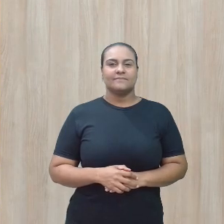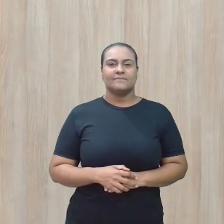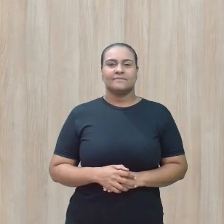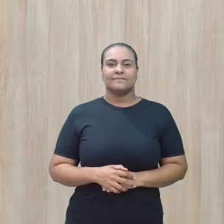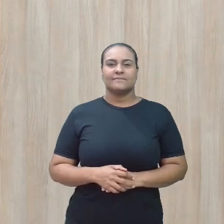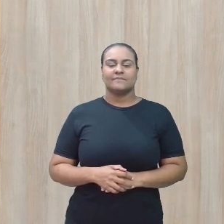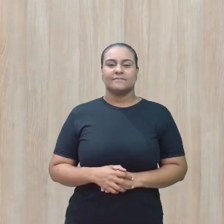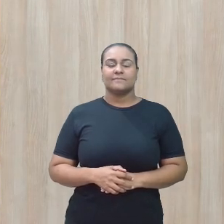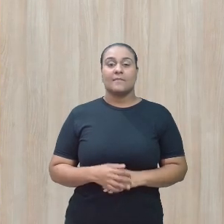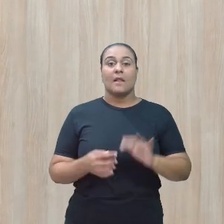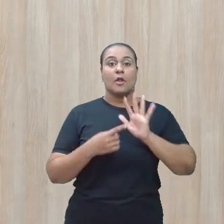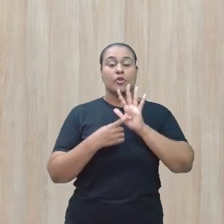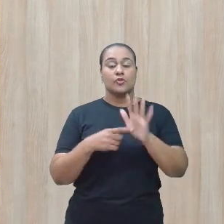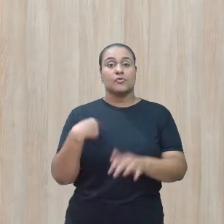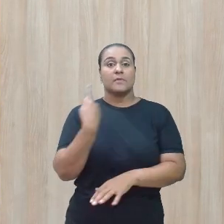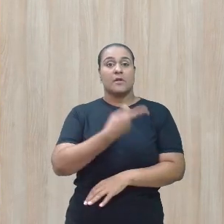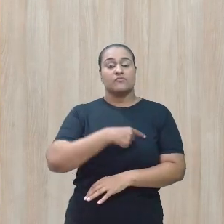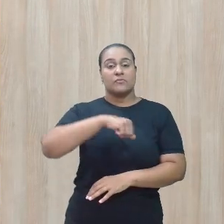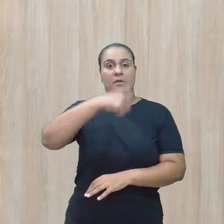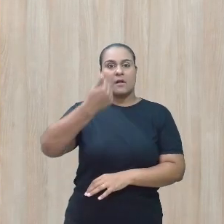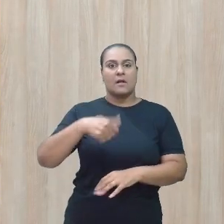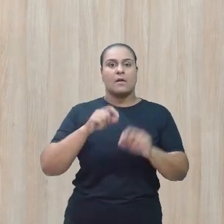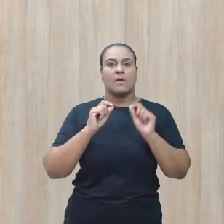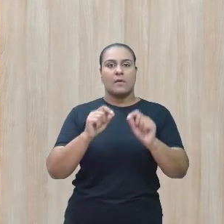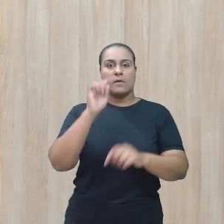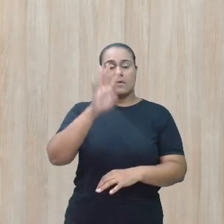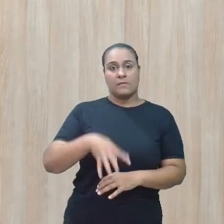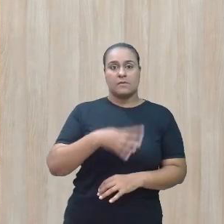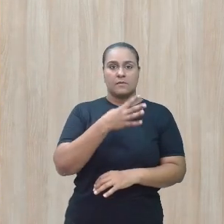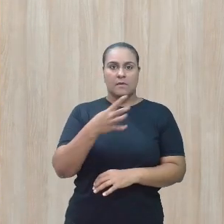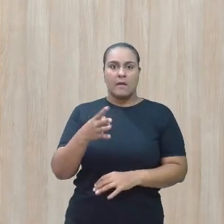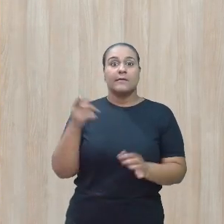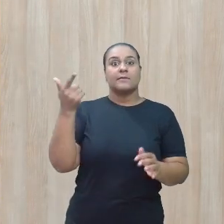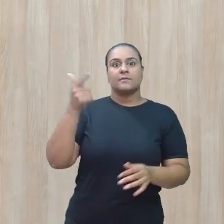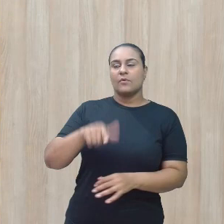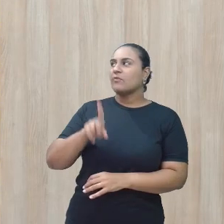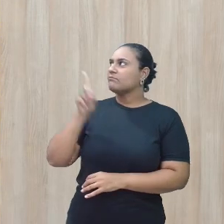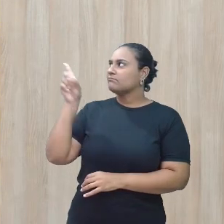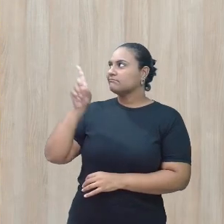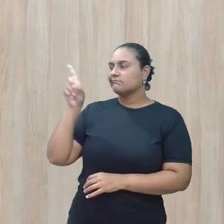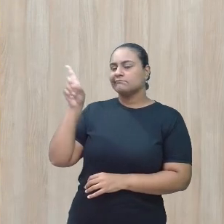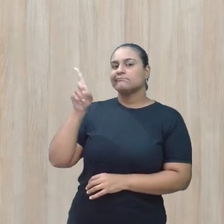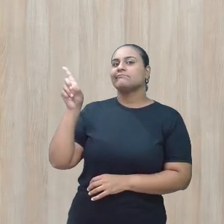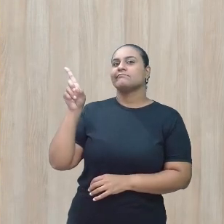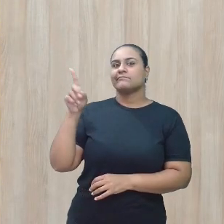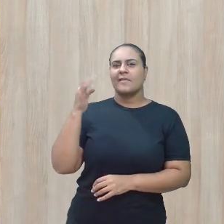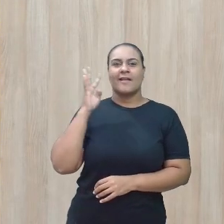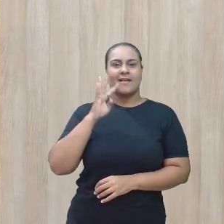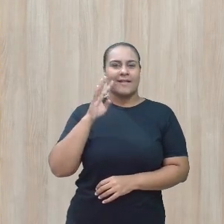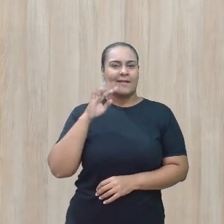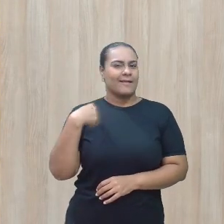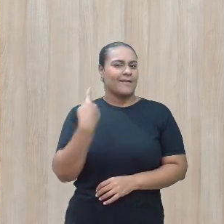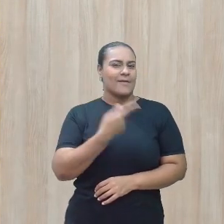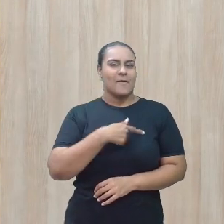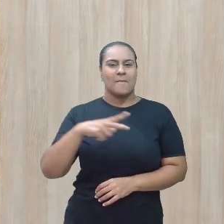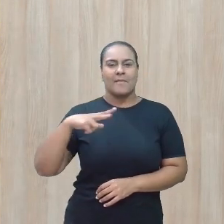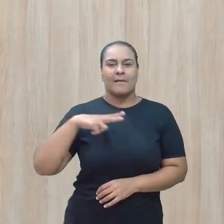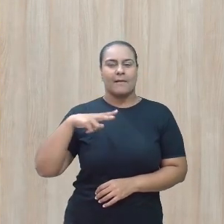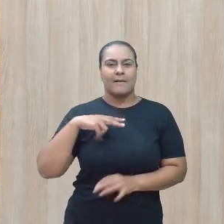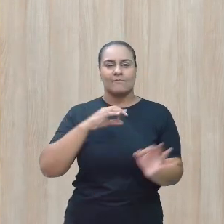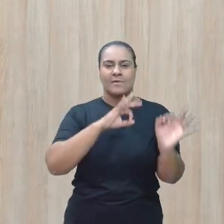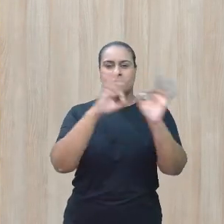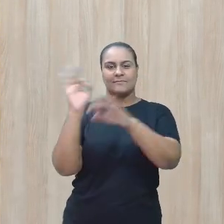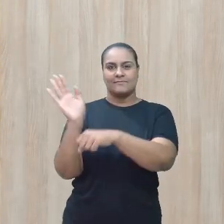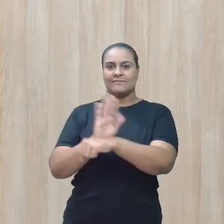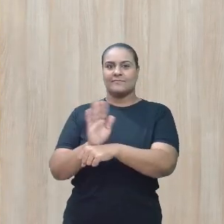E aí eu trouxe para a gente analisar uma tabela de dupla entrada com uma situação bem legal. Eu particularmente amo filmes. E